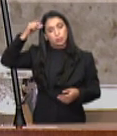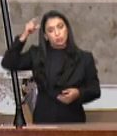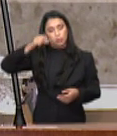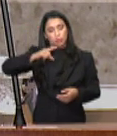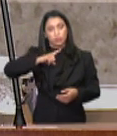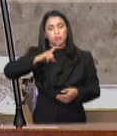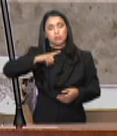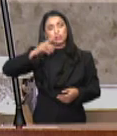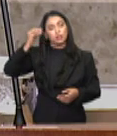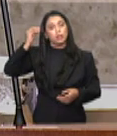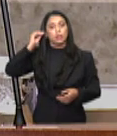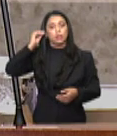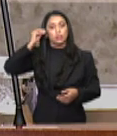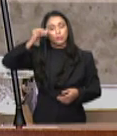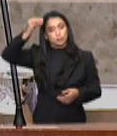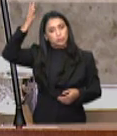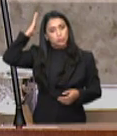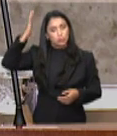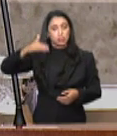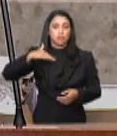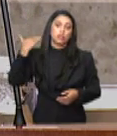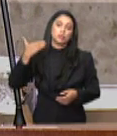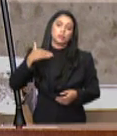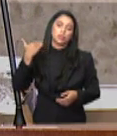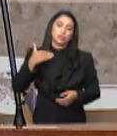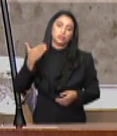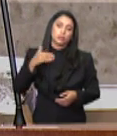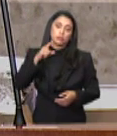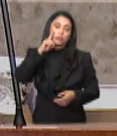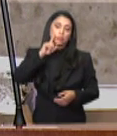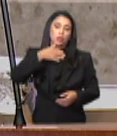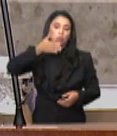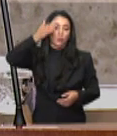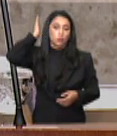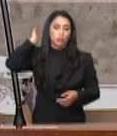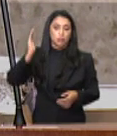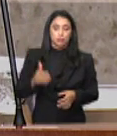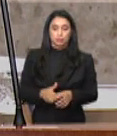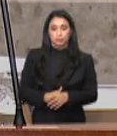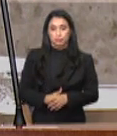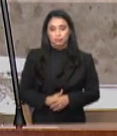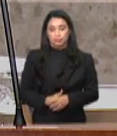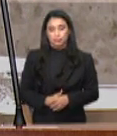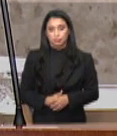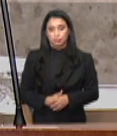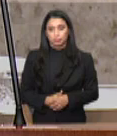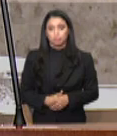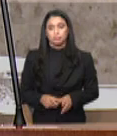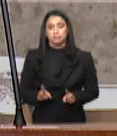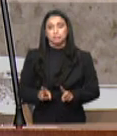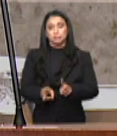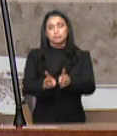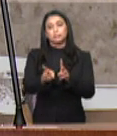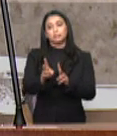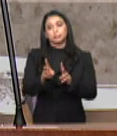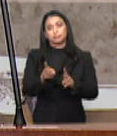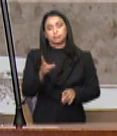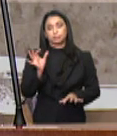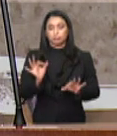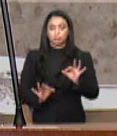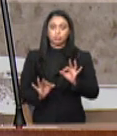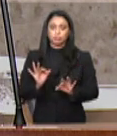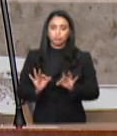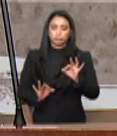Luiz Fux... STF fixa tese para orientar instâncias do judiciário em decisões sobre prazo